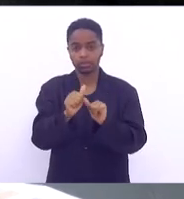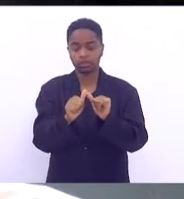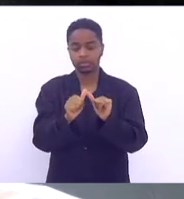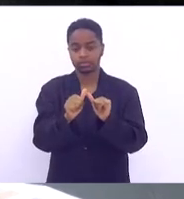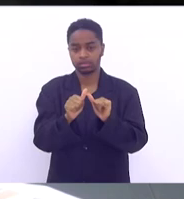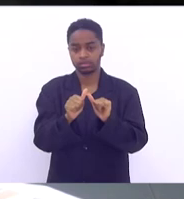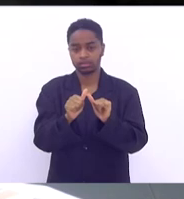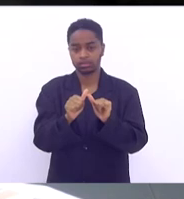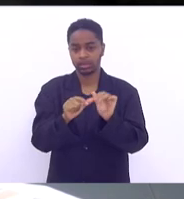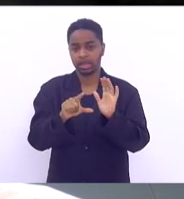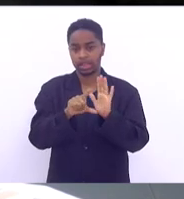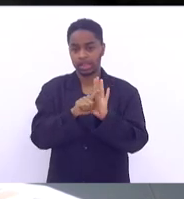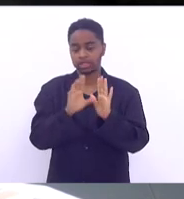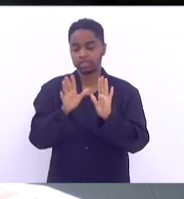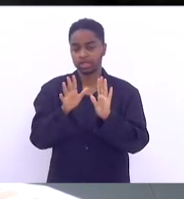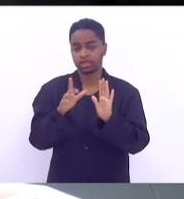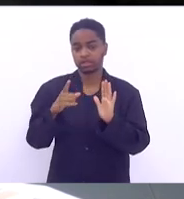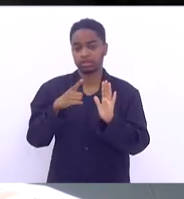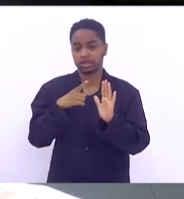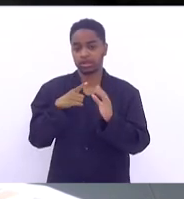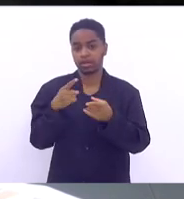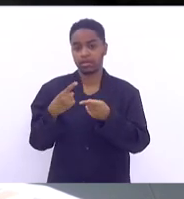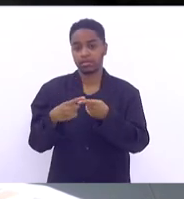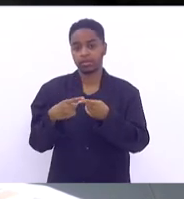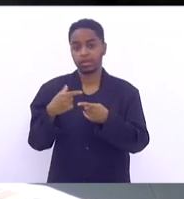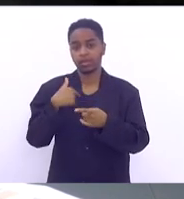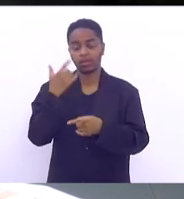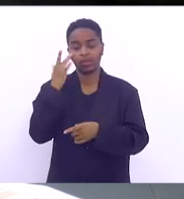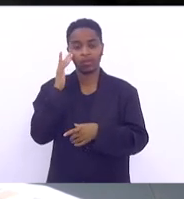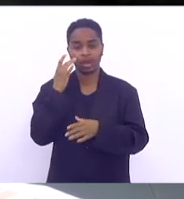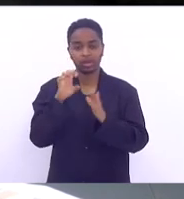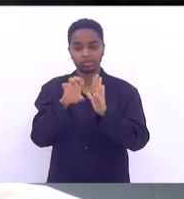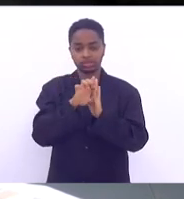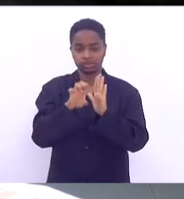legislatura existente. Porque eu acho que